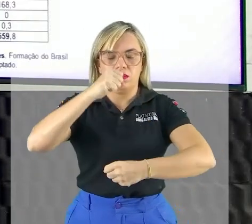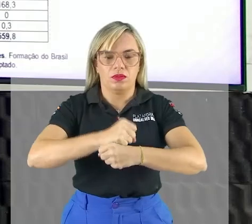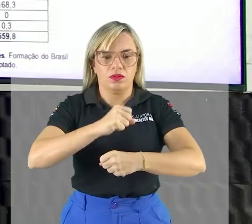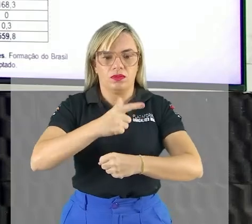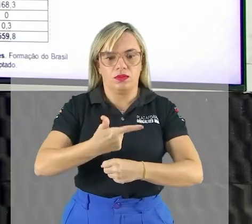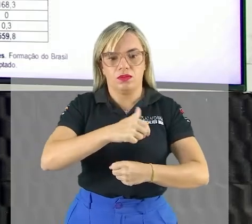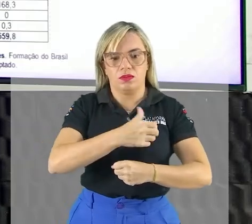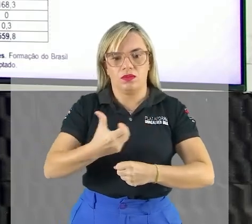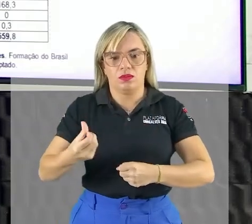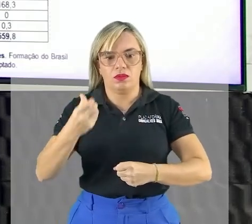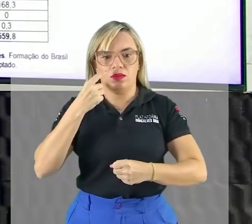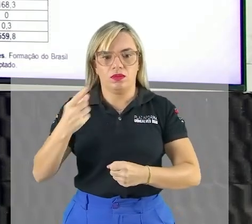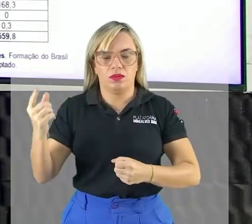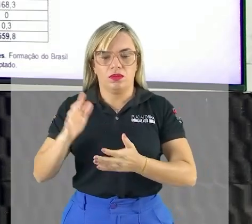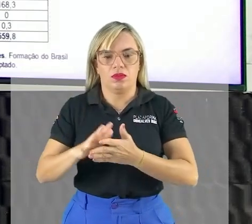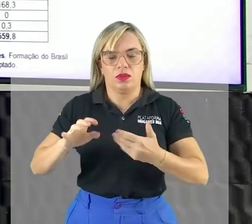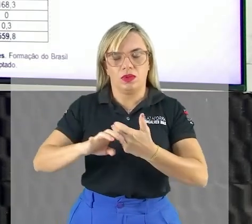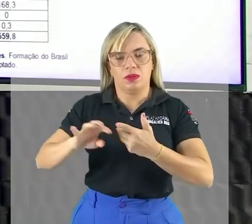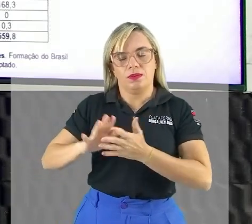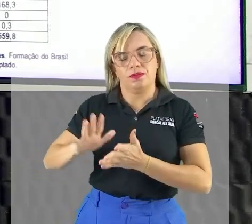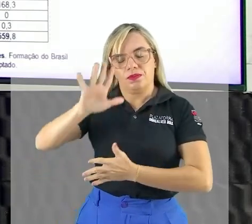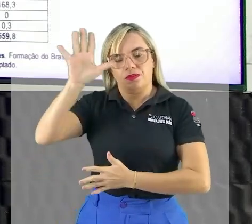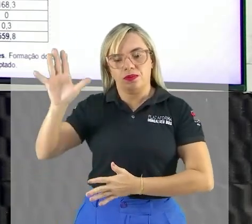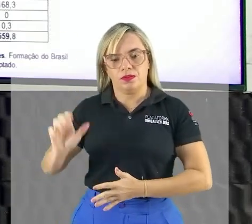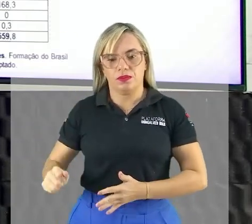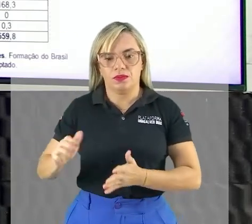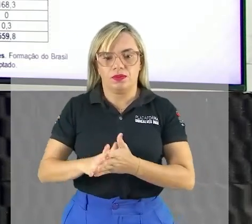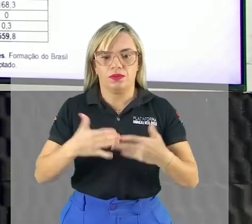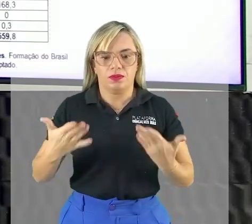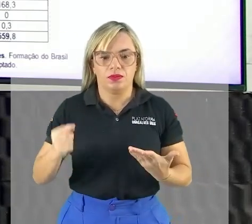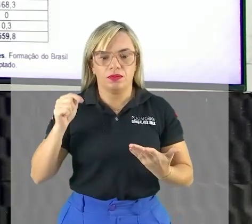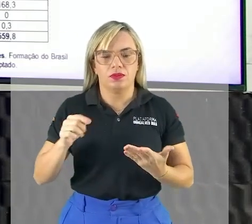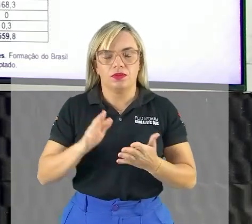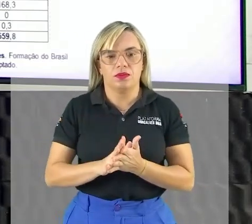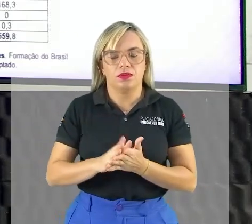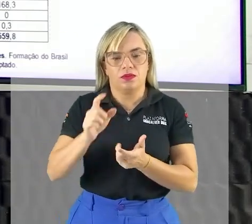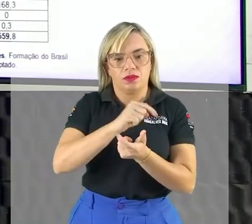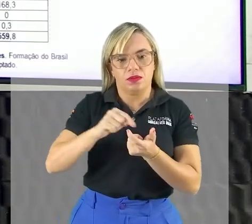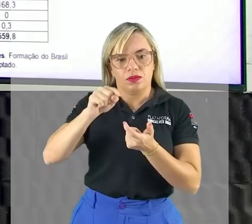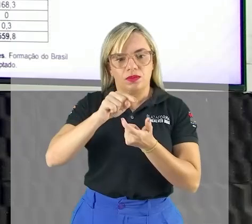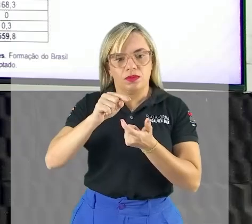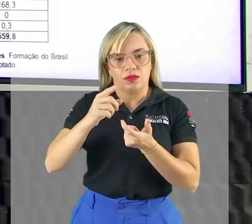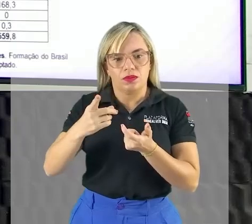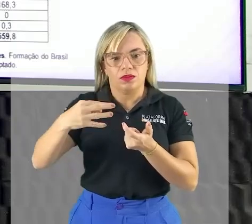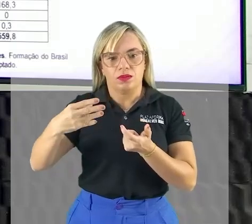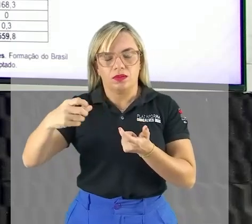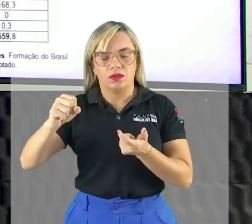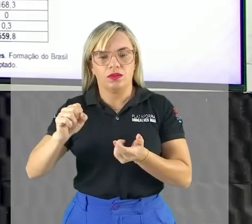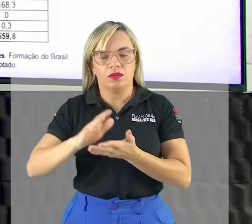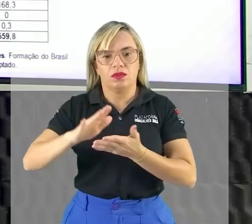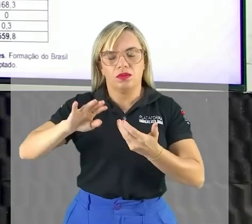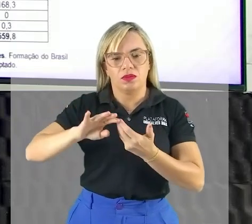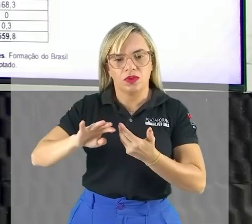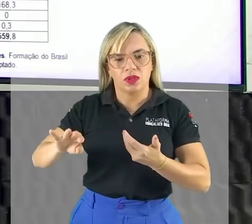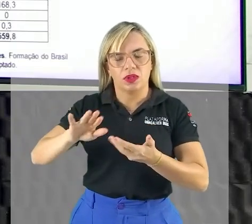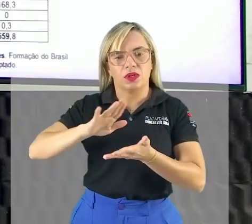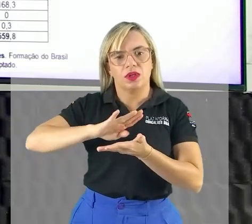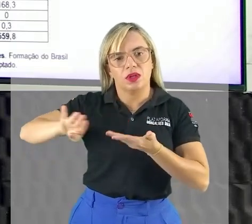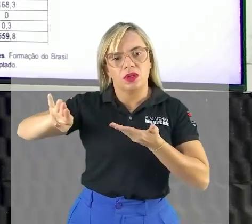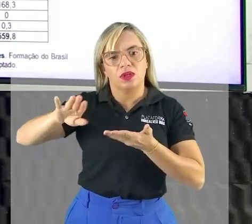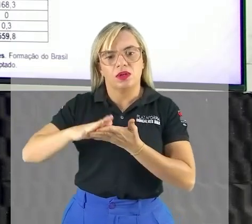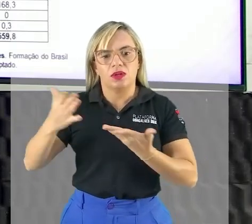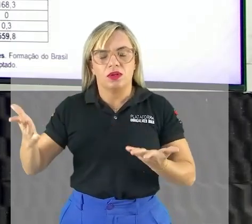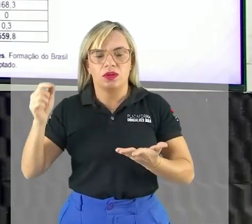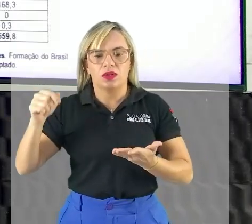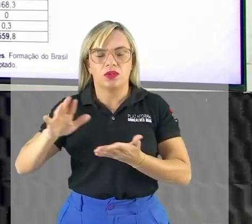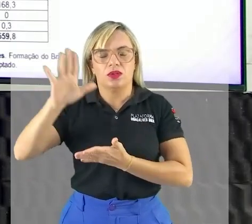diáspora africana bom E aí essa terminologia diáspora significa saída mas essa saída